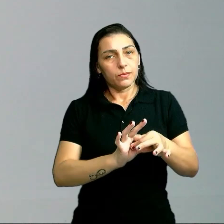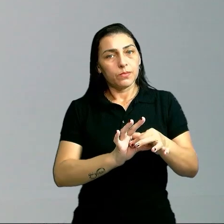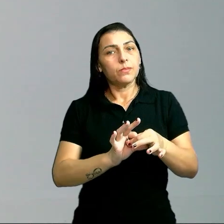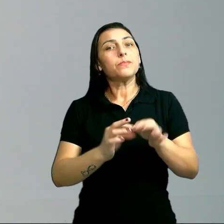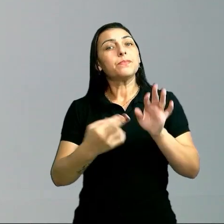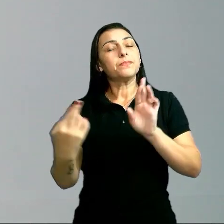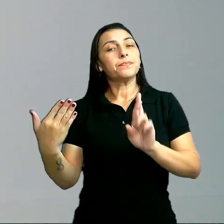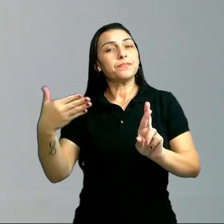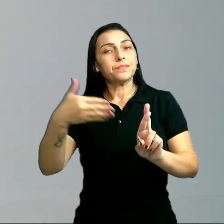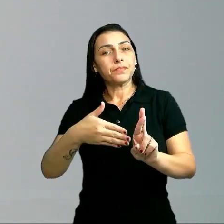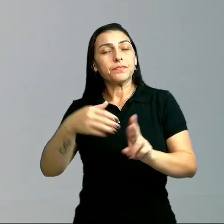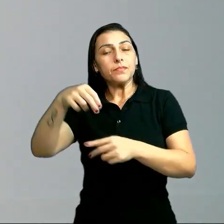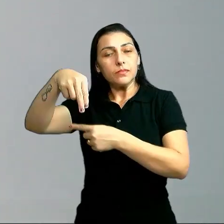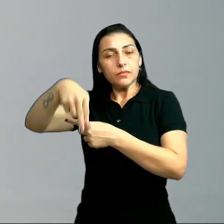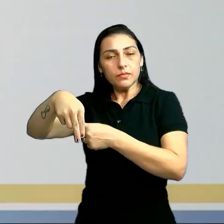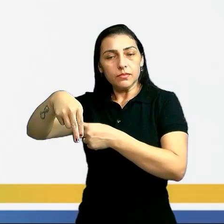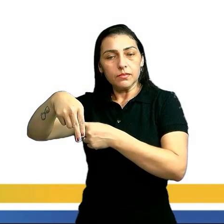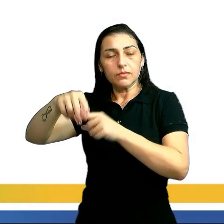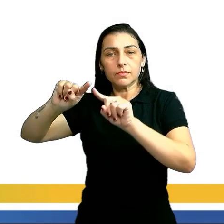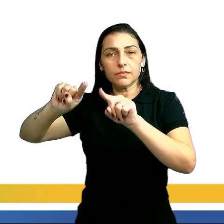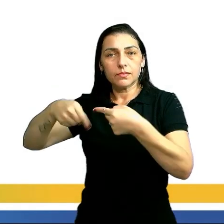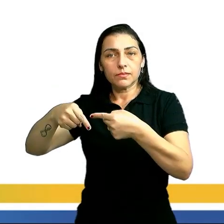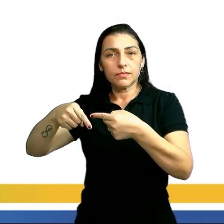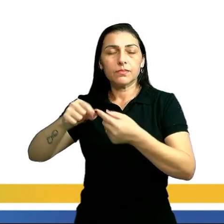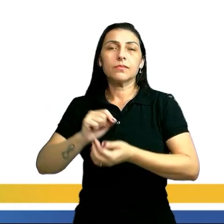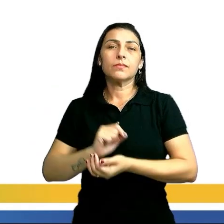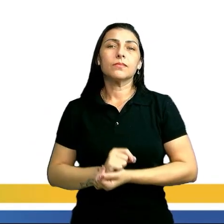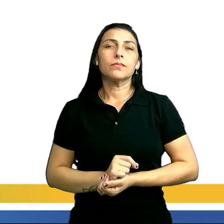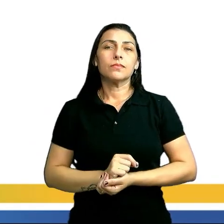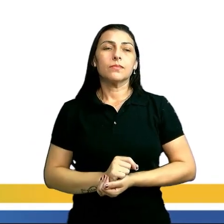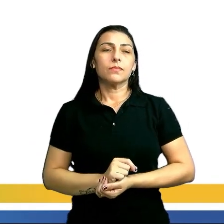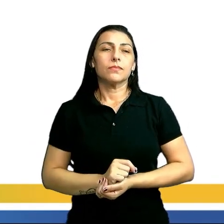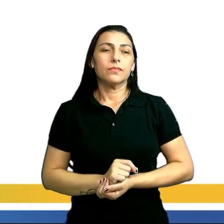gente representa com esse N entre parênteses.